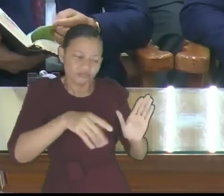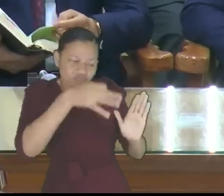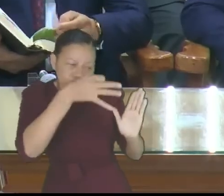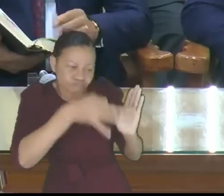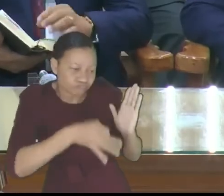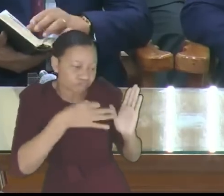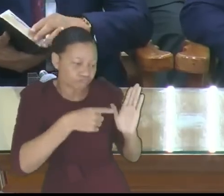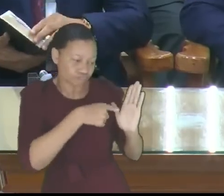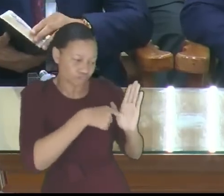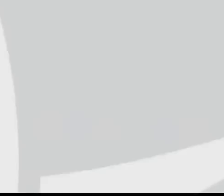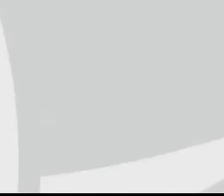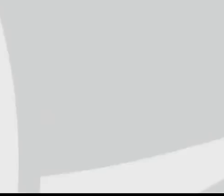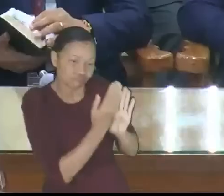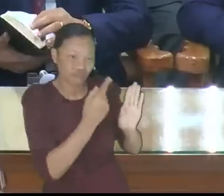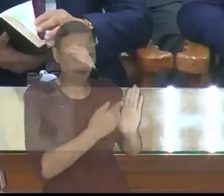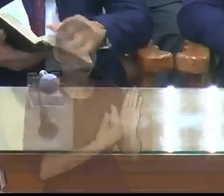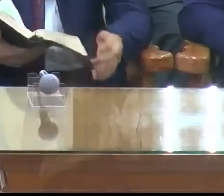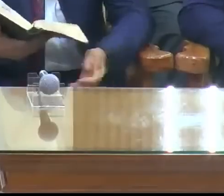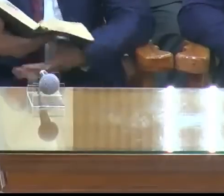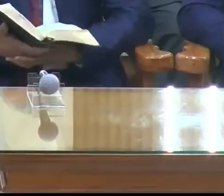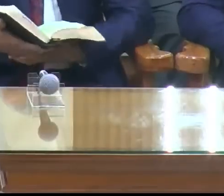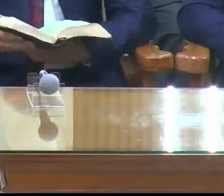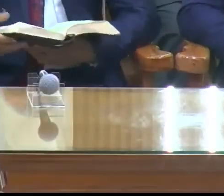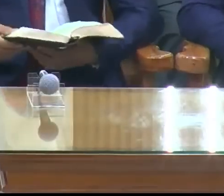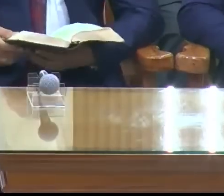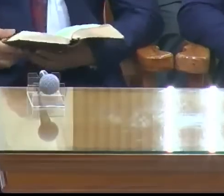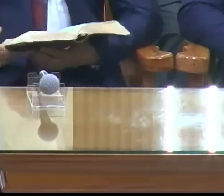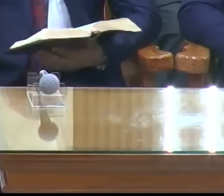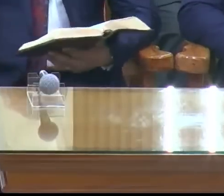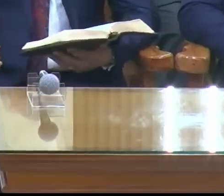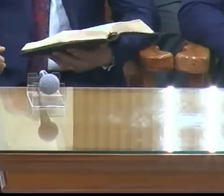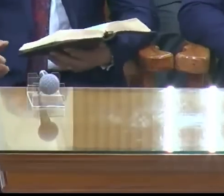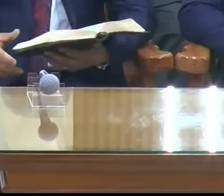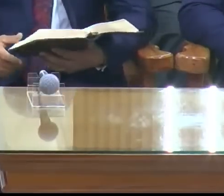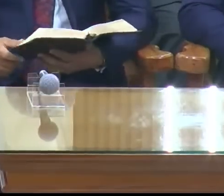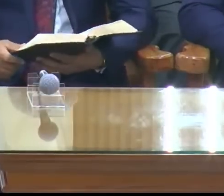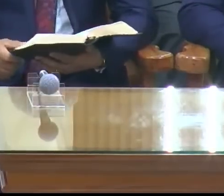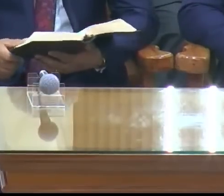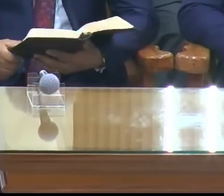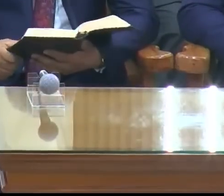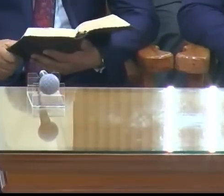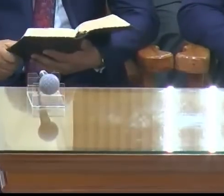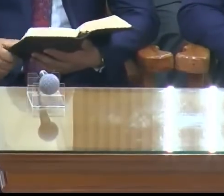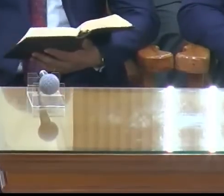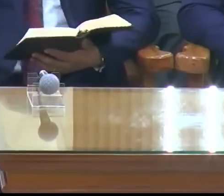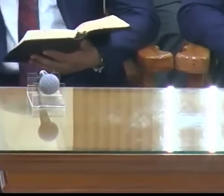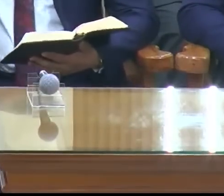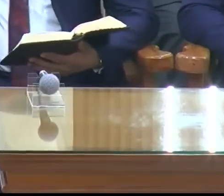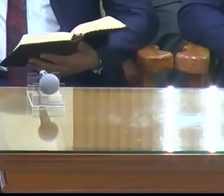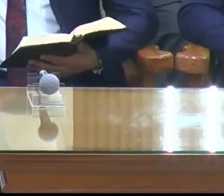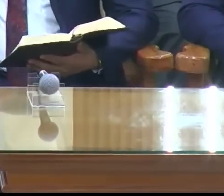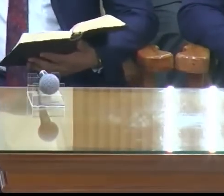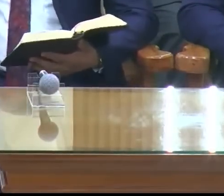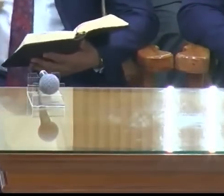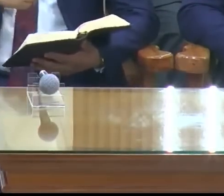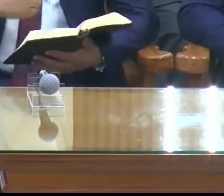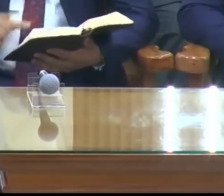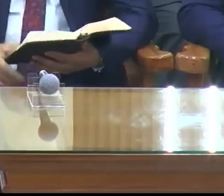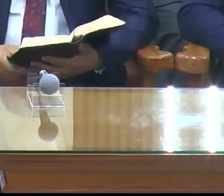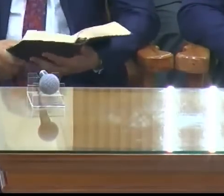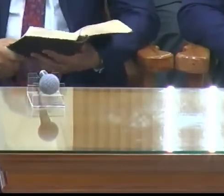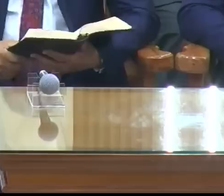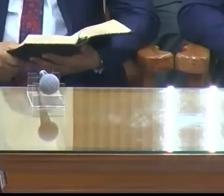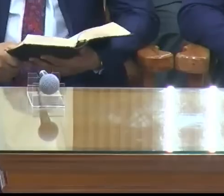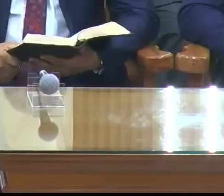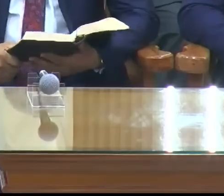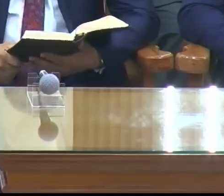vida eterna, e são elas que de mim testificam. Quando Jesus disse isso,